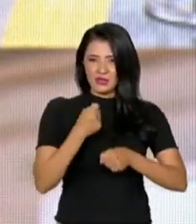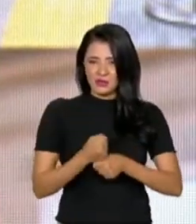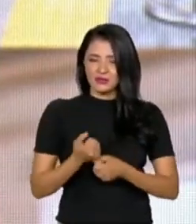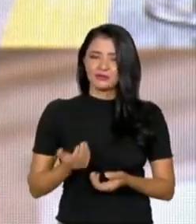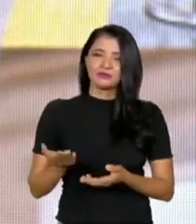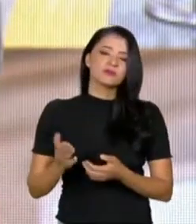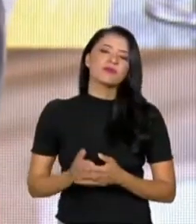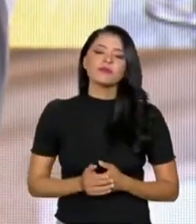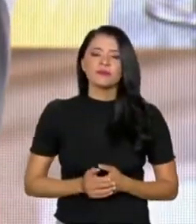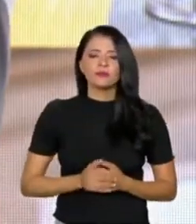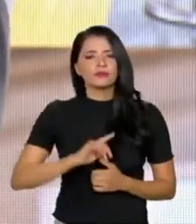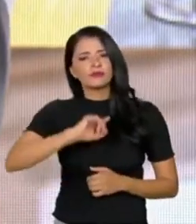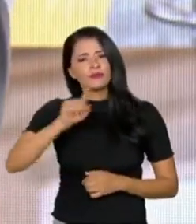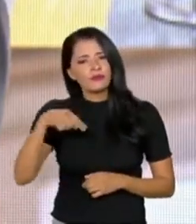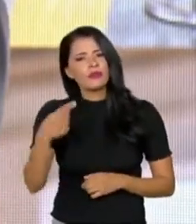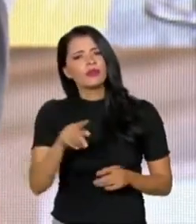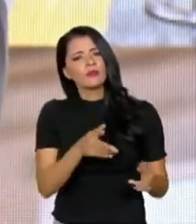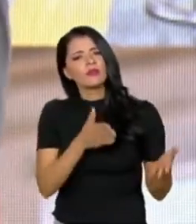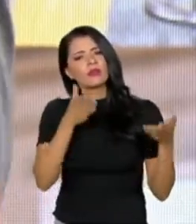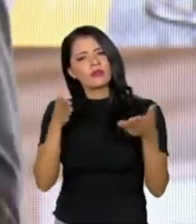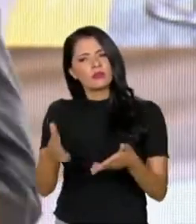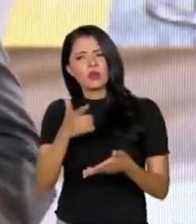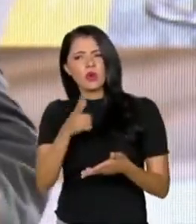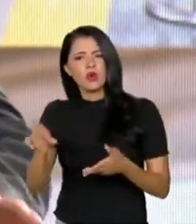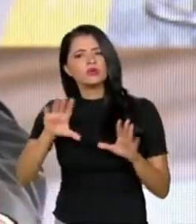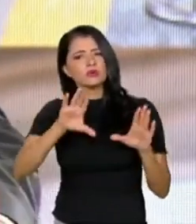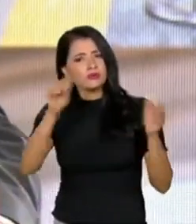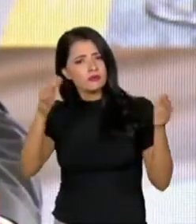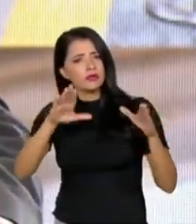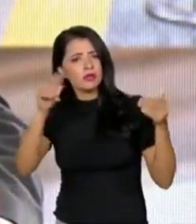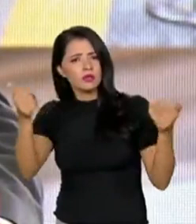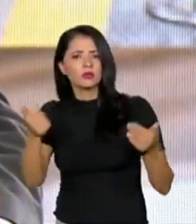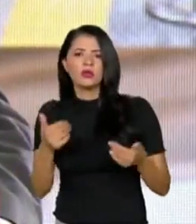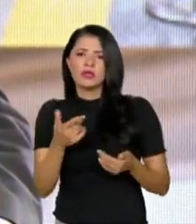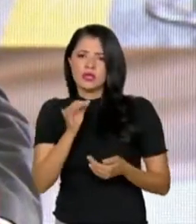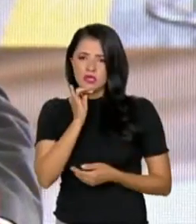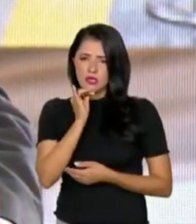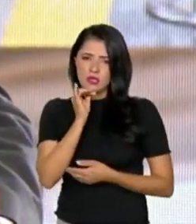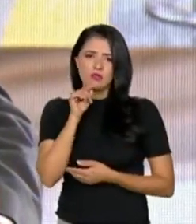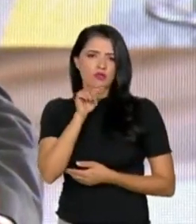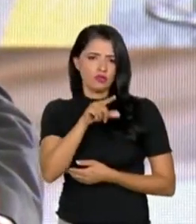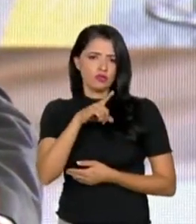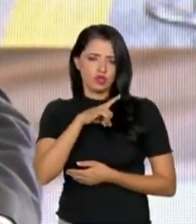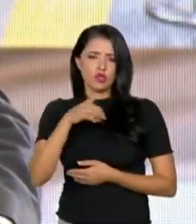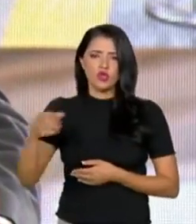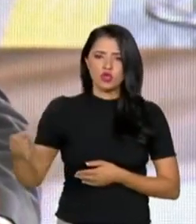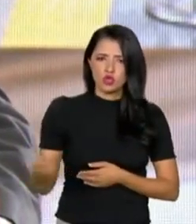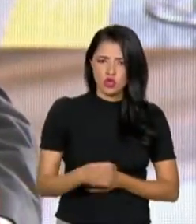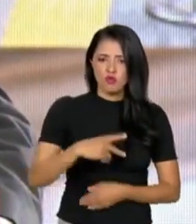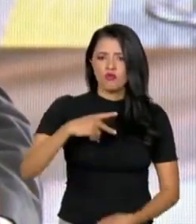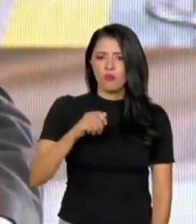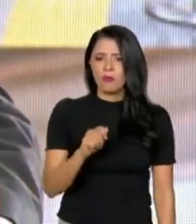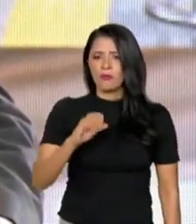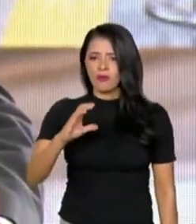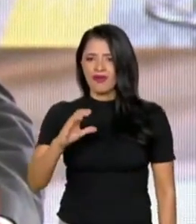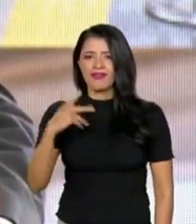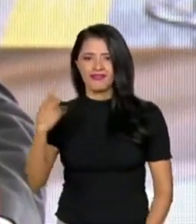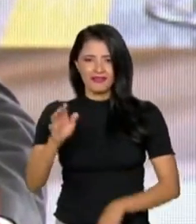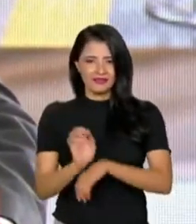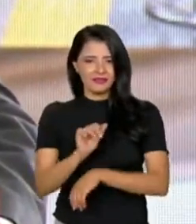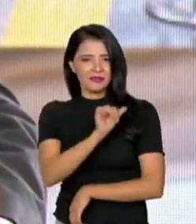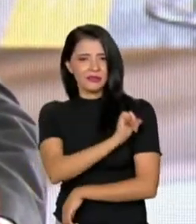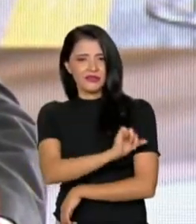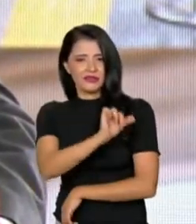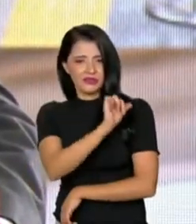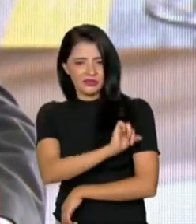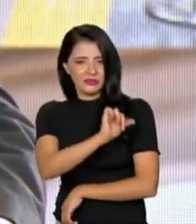inacabadas. Depois eu participei de outras solenidades, como foi o caso do novo PAC do Rio de Janeiro. Nós